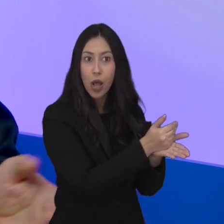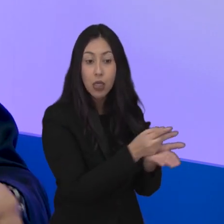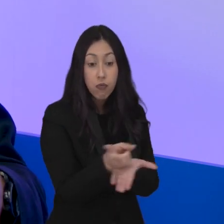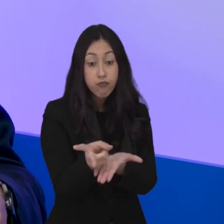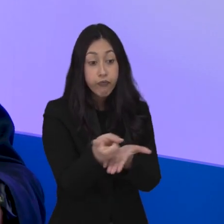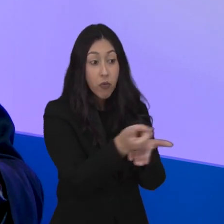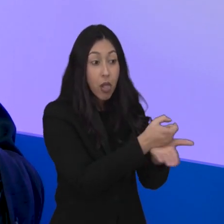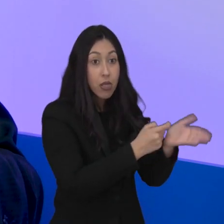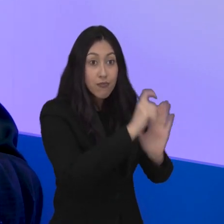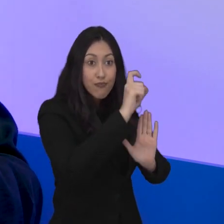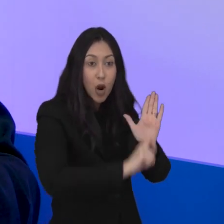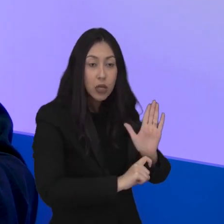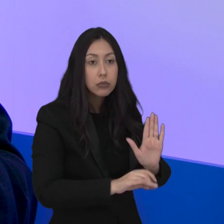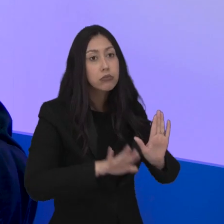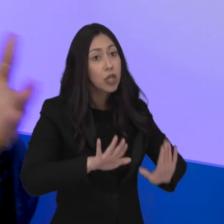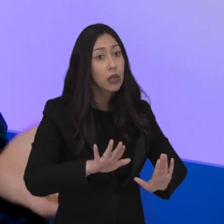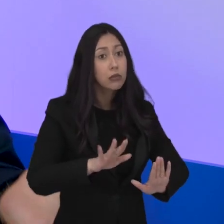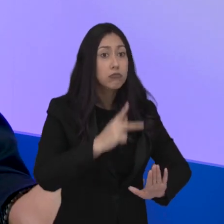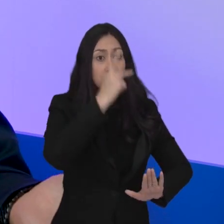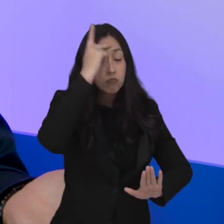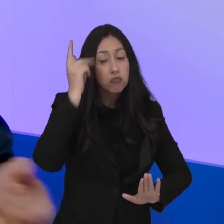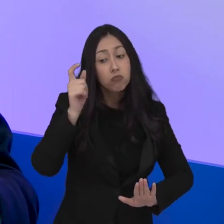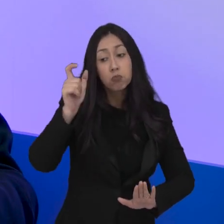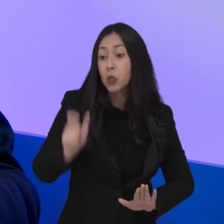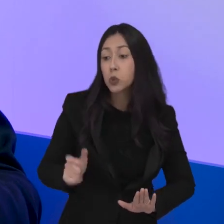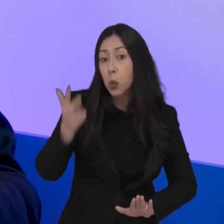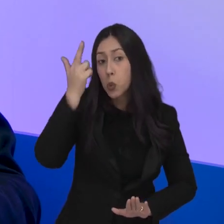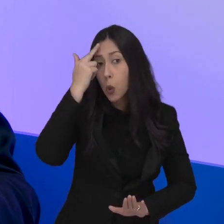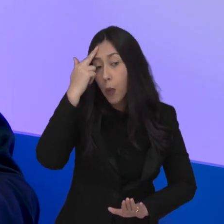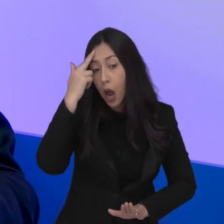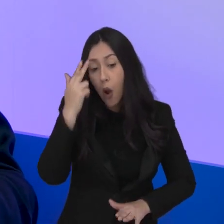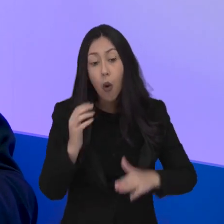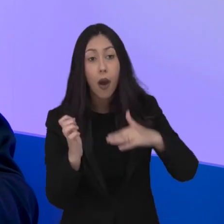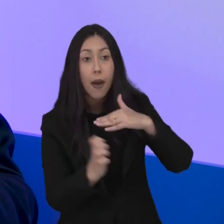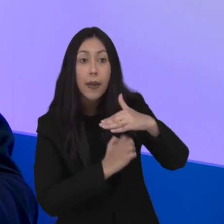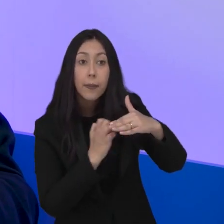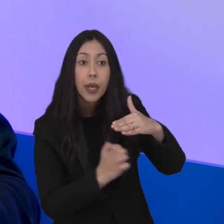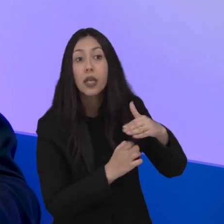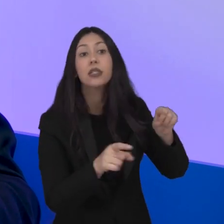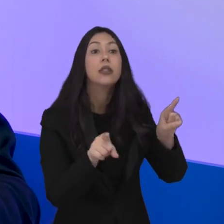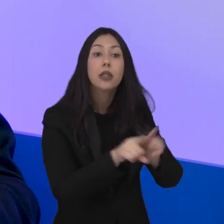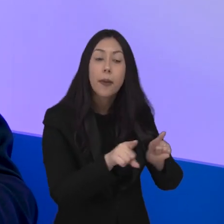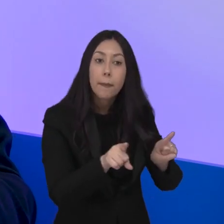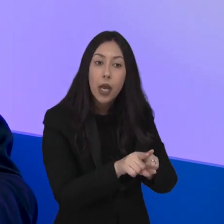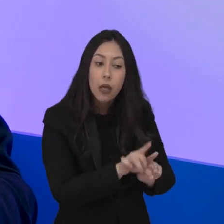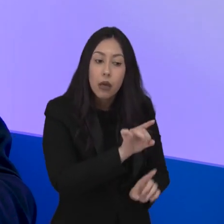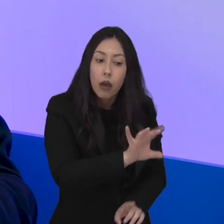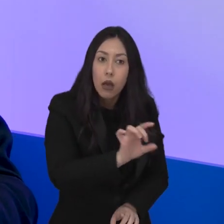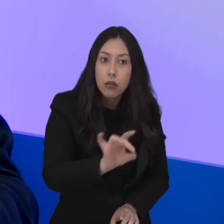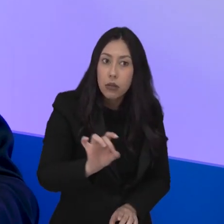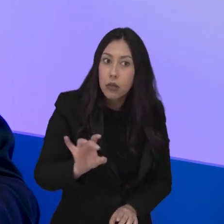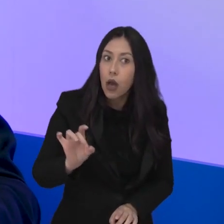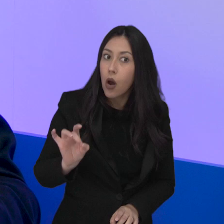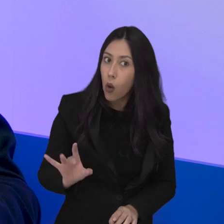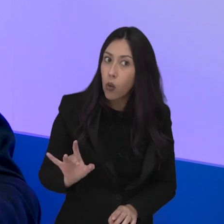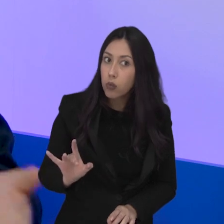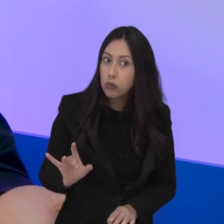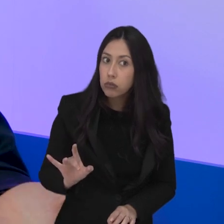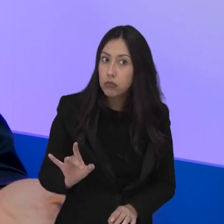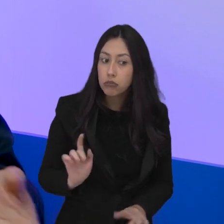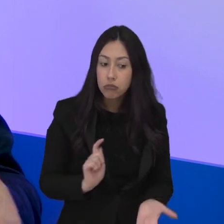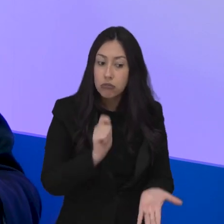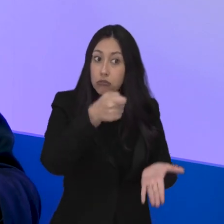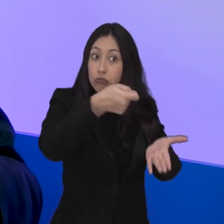tributação. Então nós temos pessoas físicas, pessoas jurídicas, que acabam, cada qual um pouco, dentro de um princípio chamado